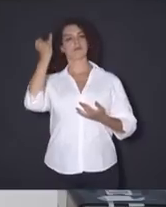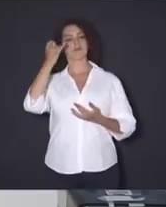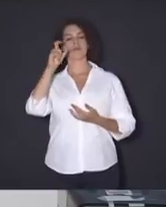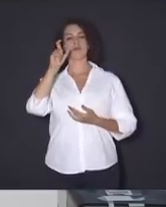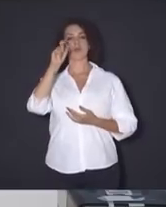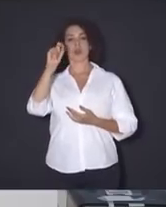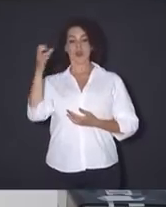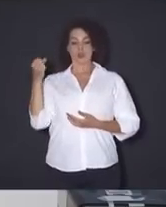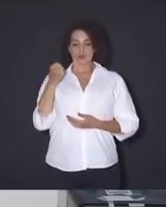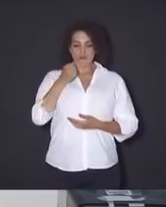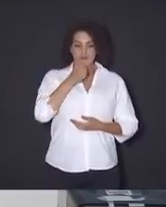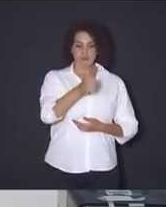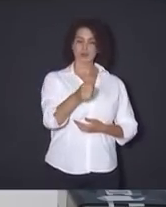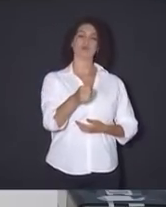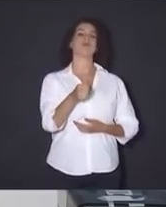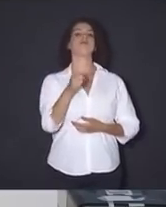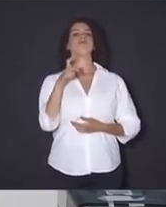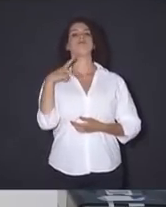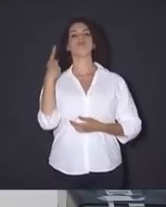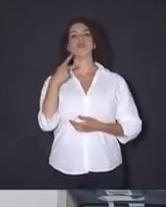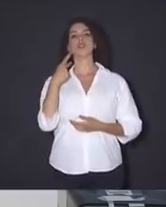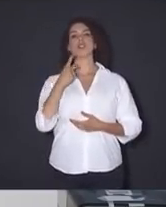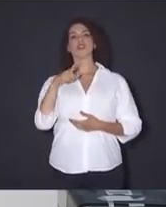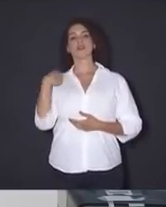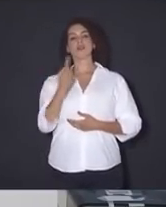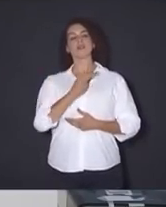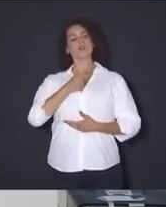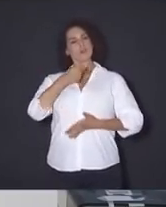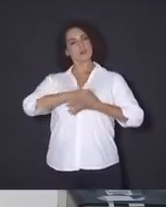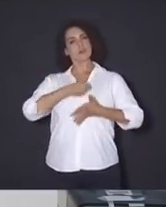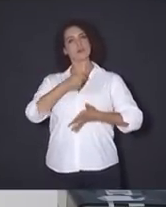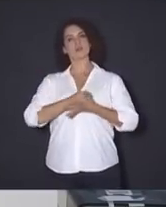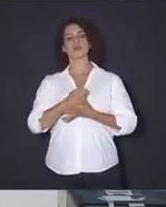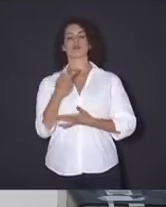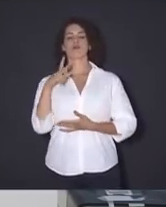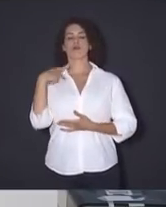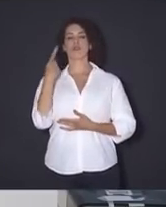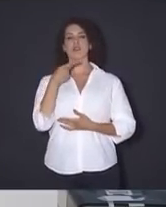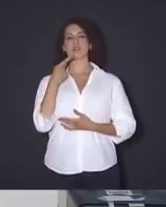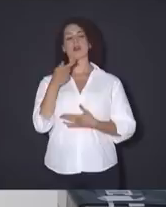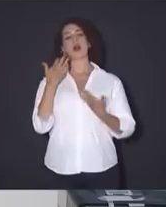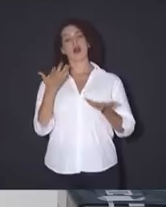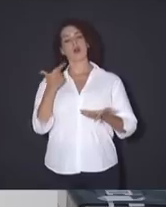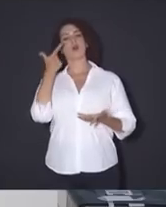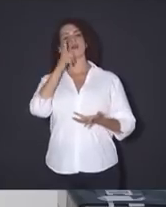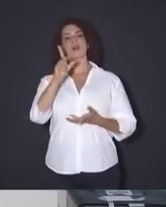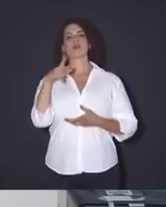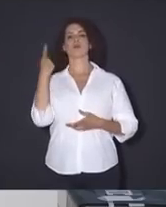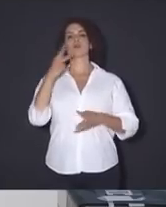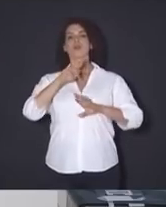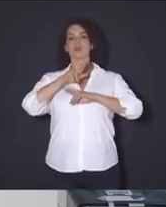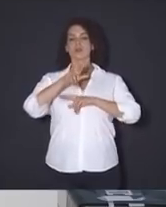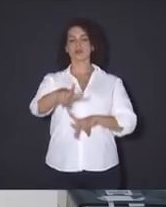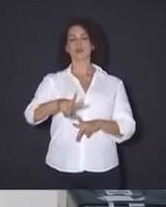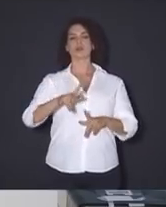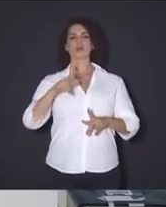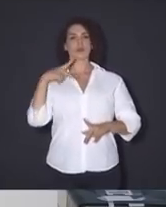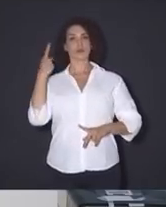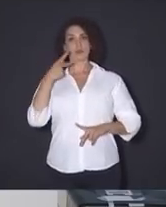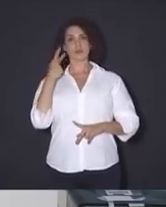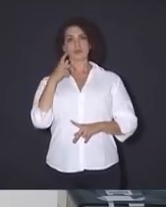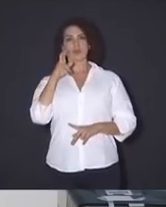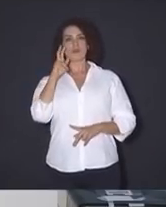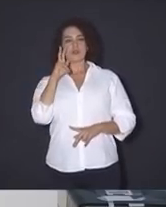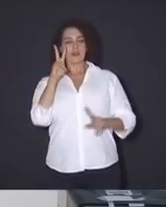na política a nossa inserção ativa de fazer uma política diferente né é uma política onde você se importe com o